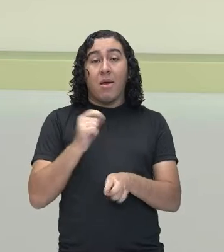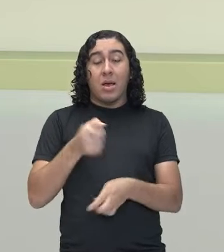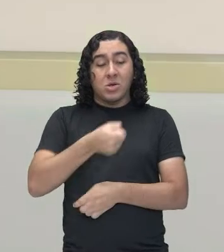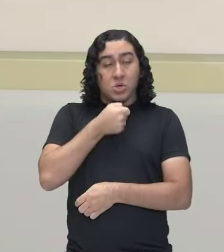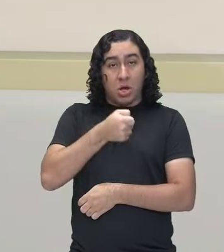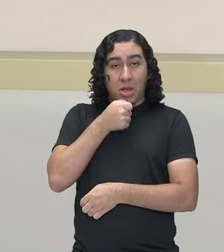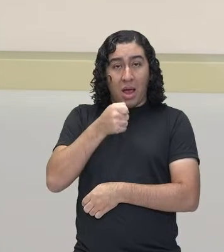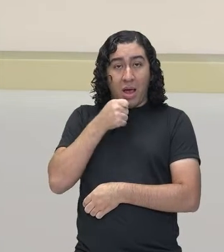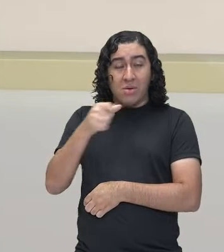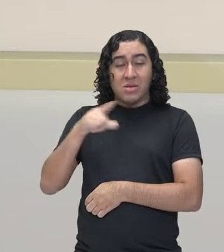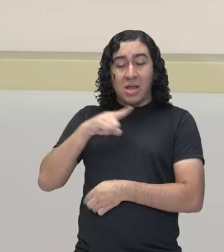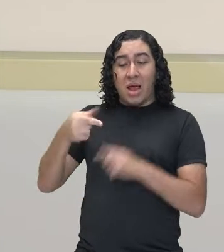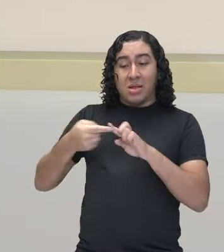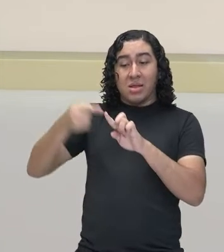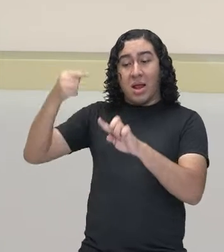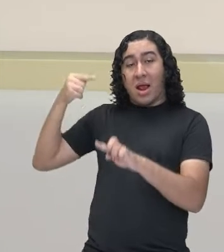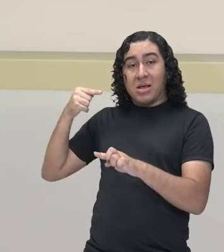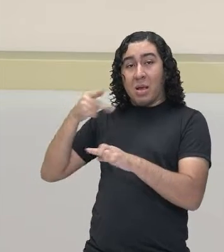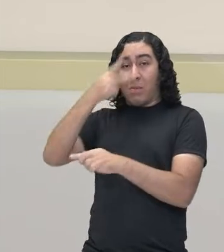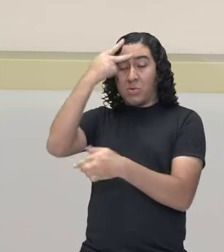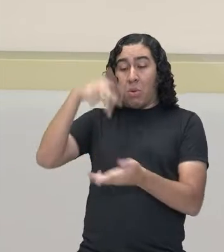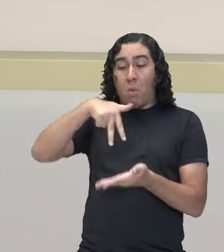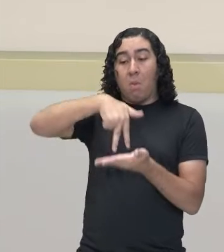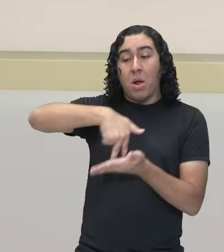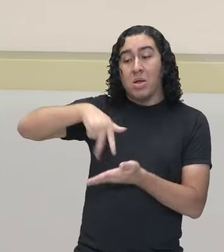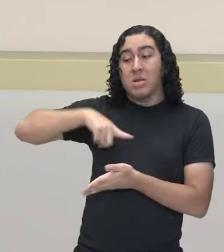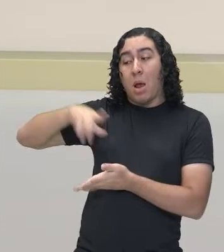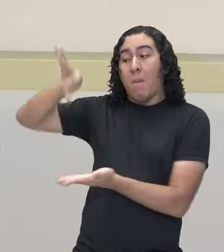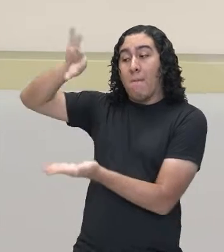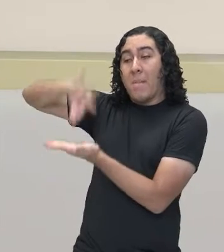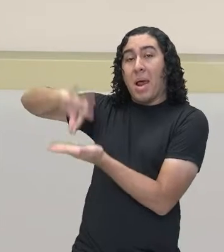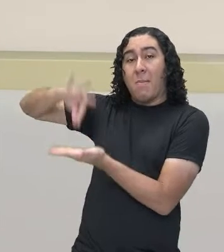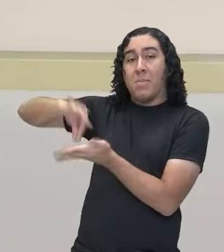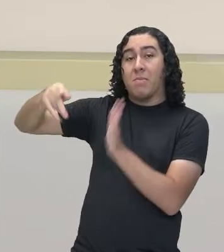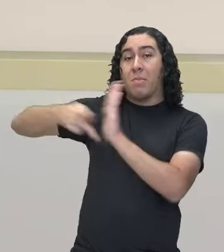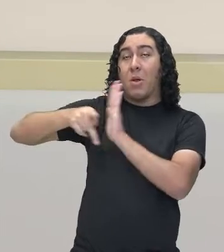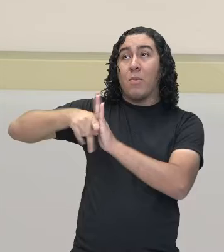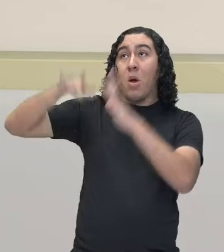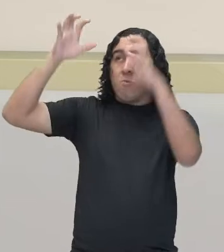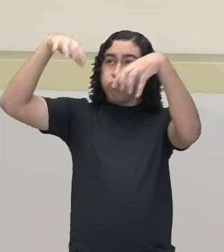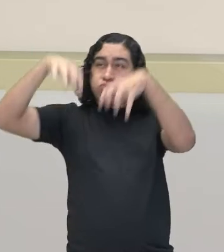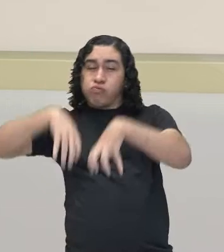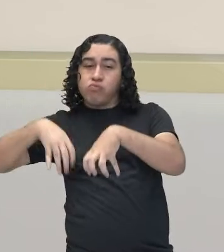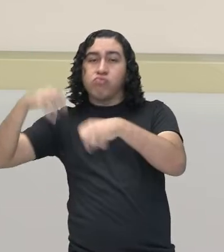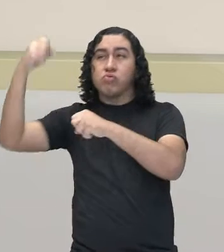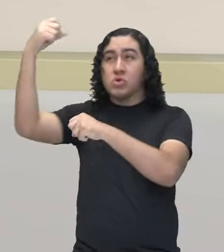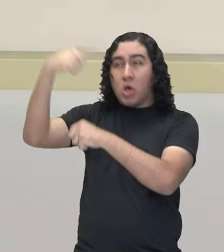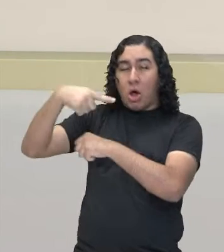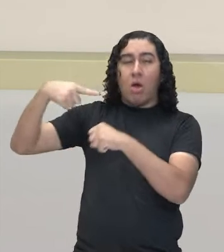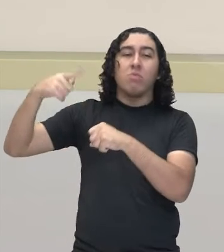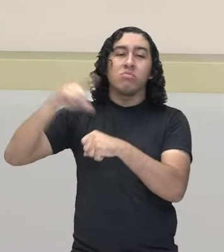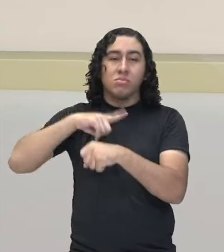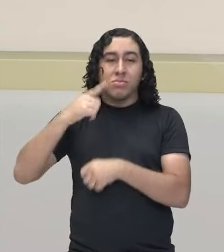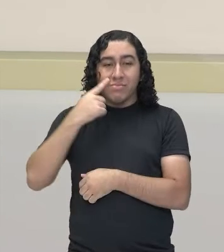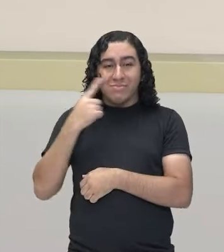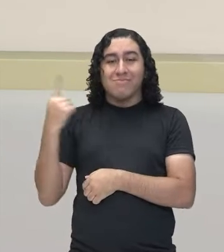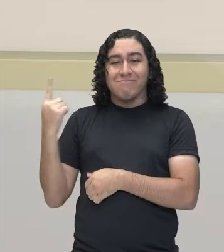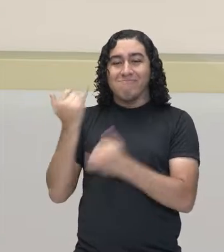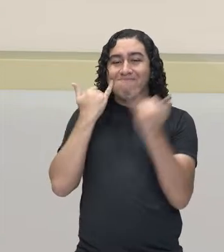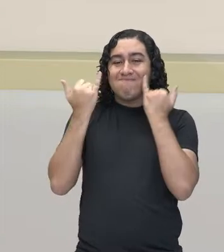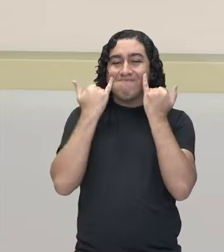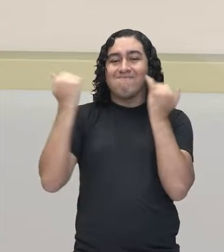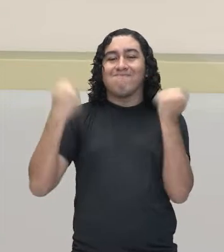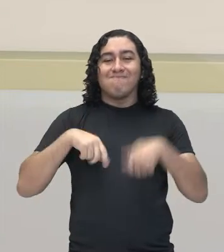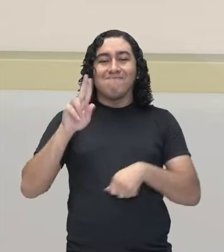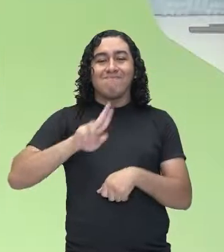do repórter que apresenta um mapa local. Para fazer esse efeito que foi utilizada a técnica